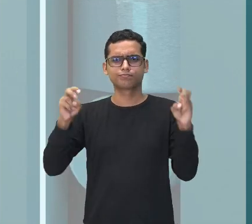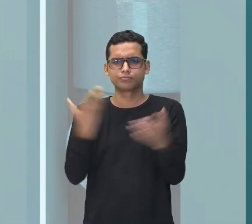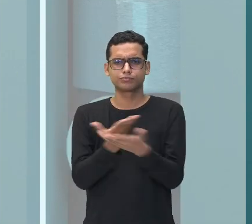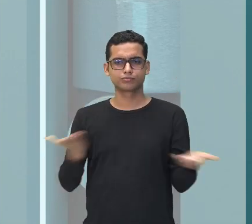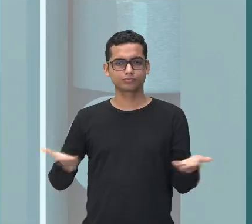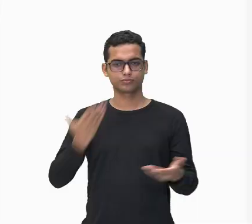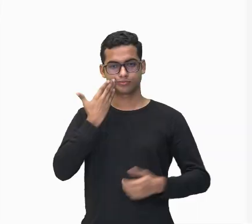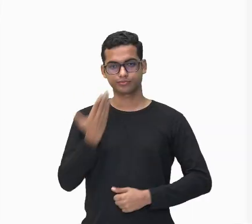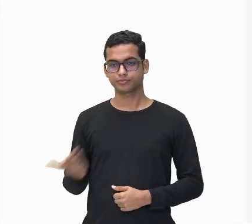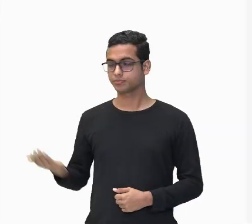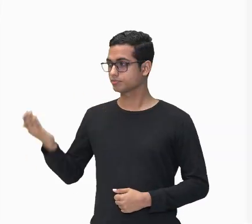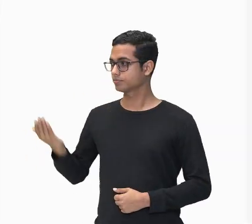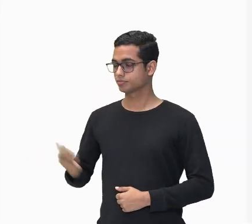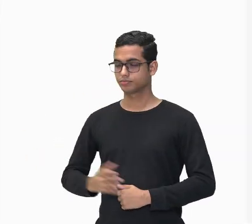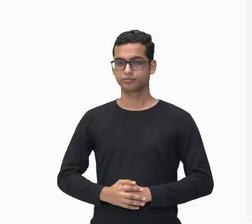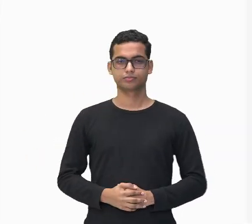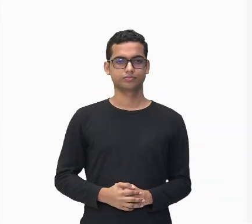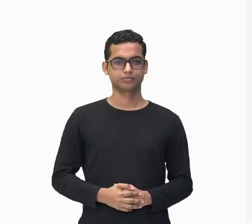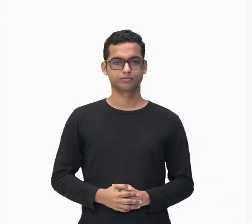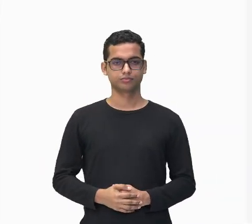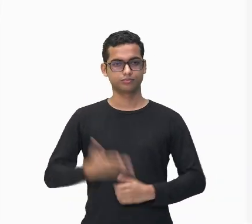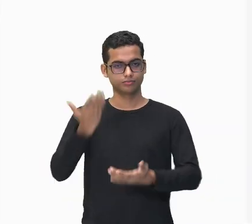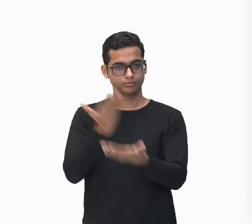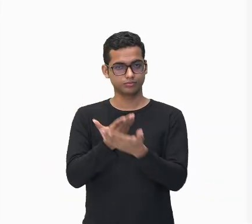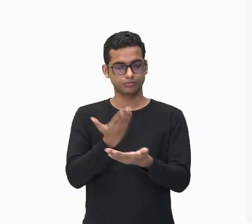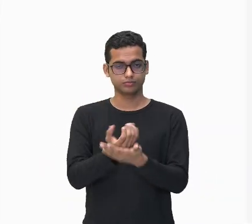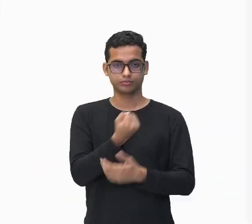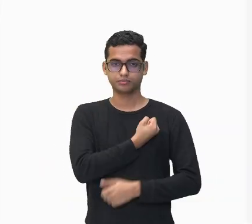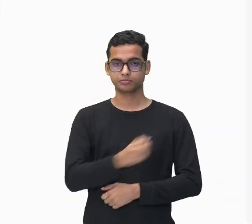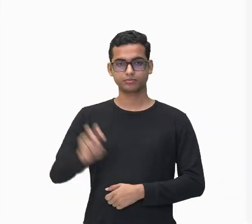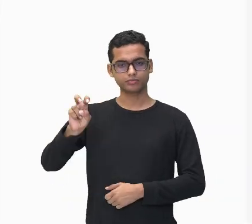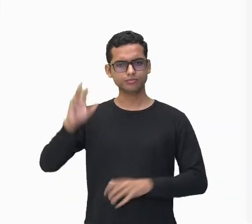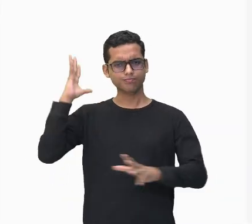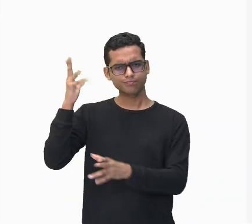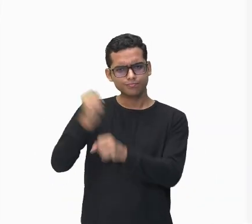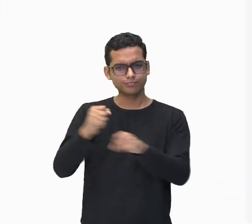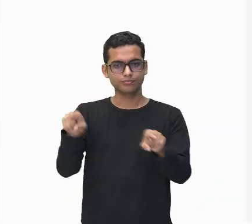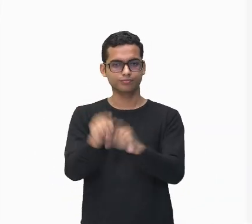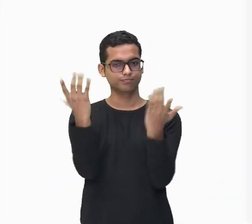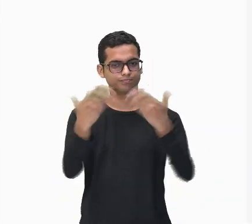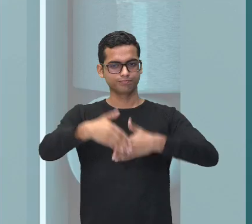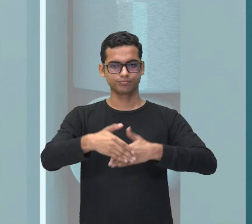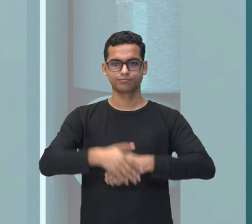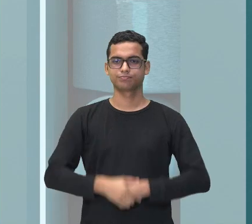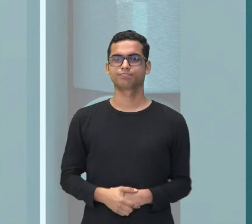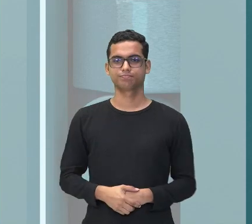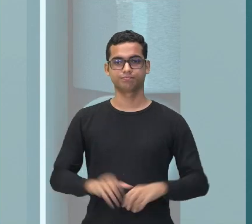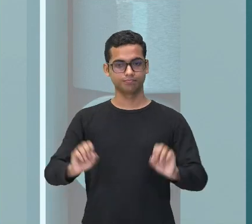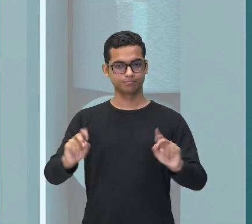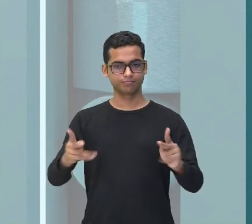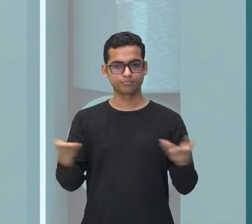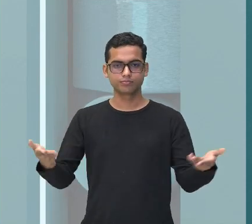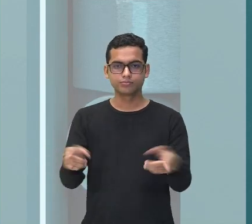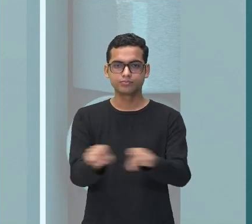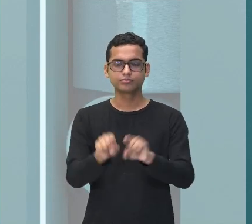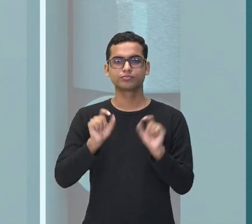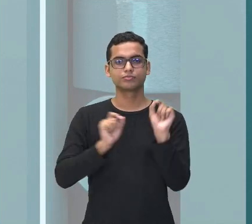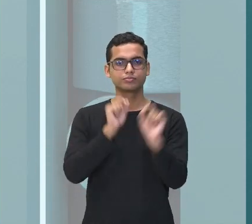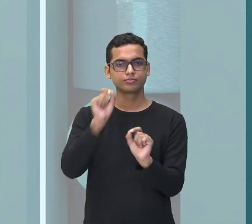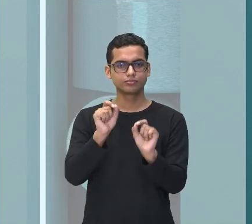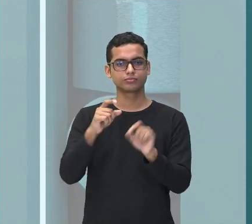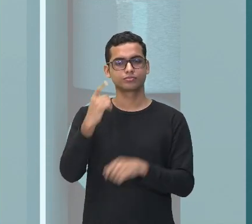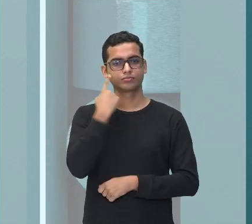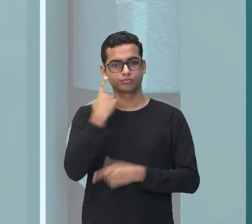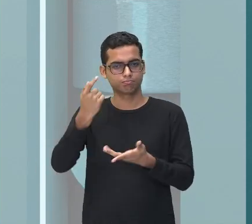nossa aula? Aula 5, revisão e avaliação. Muito bem, então agora façam